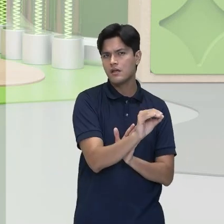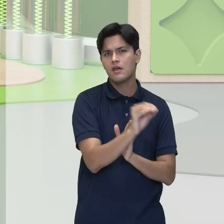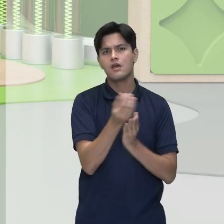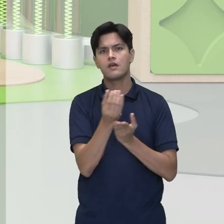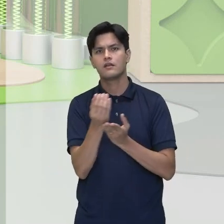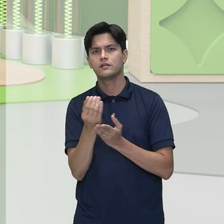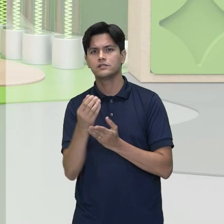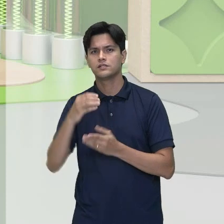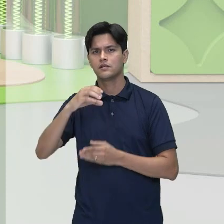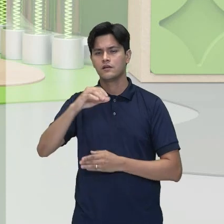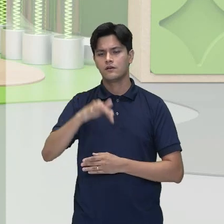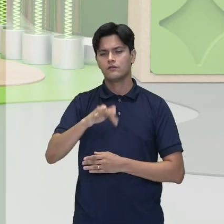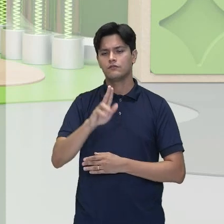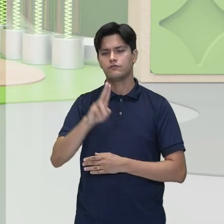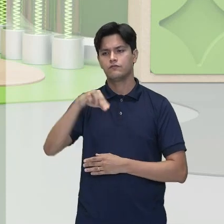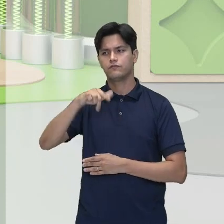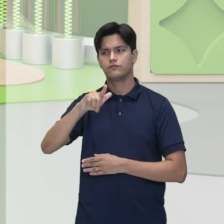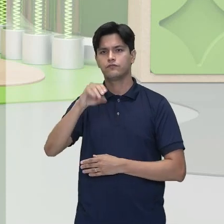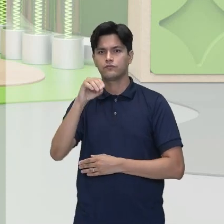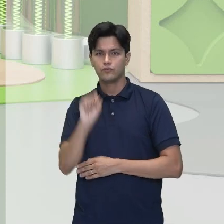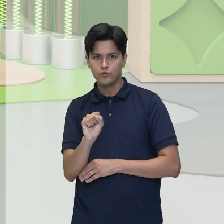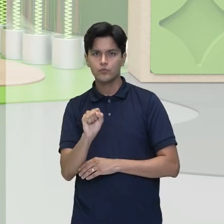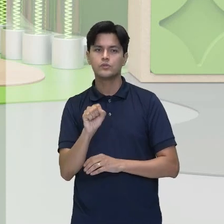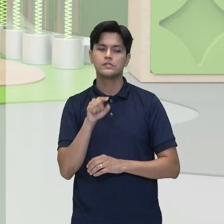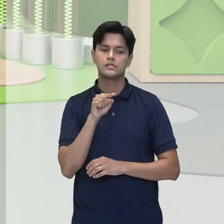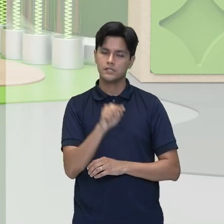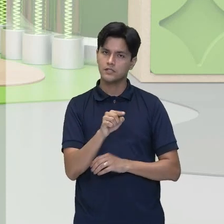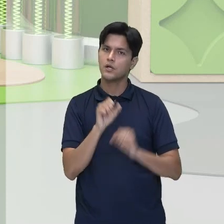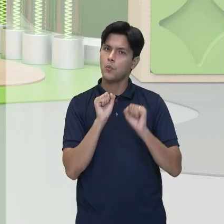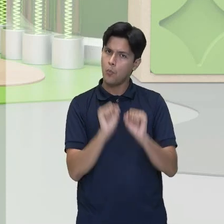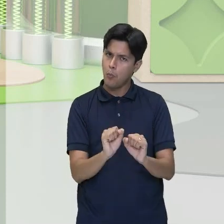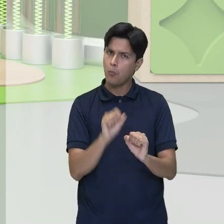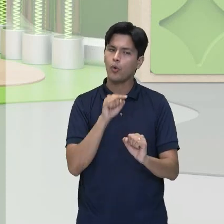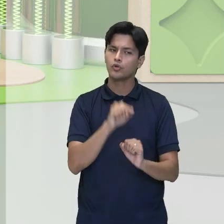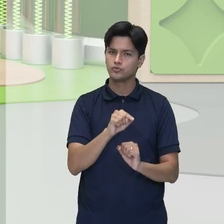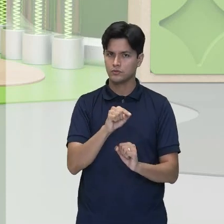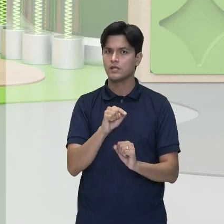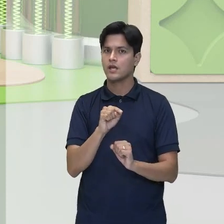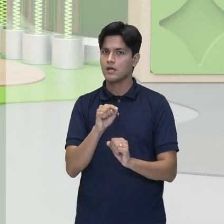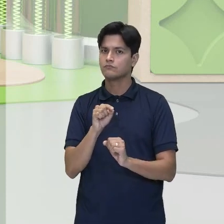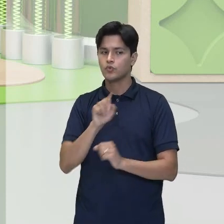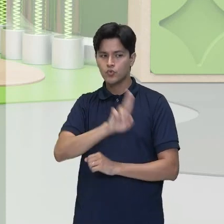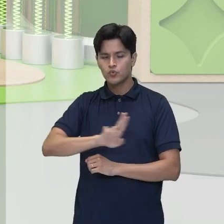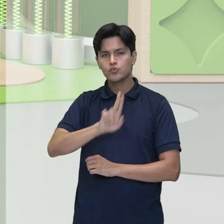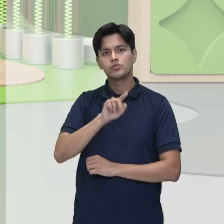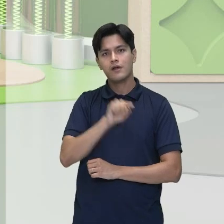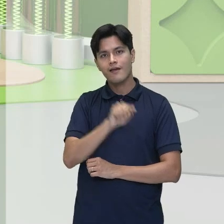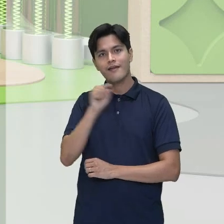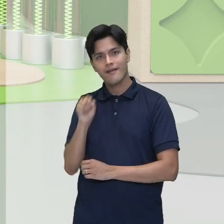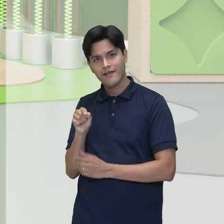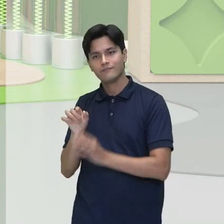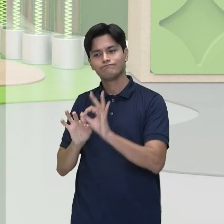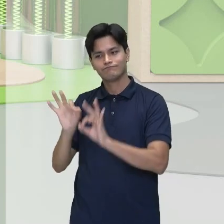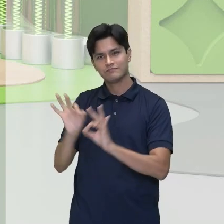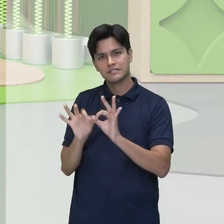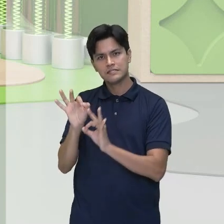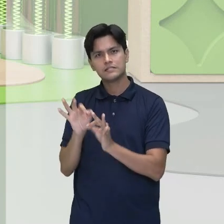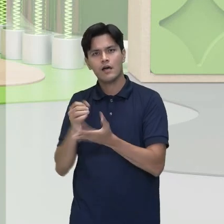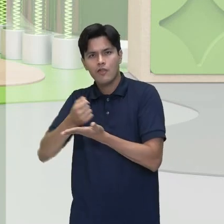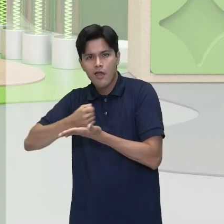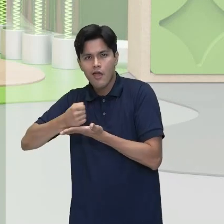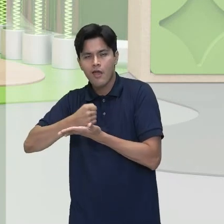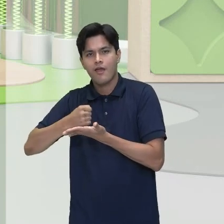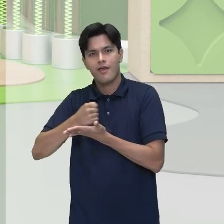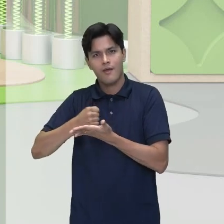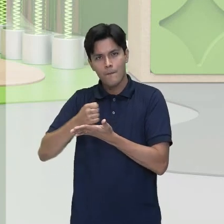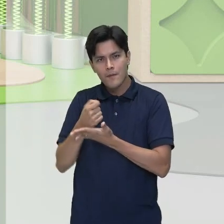fungos, que podem ser a solução ali de alguns problemas de saúde, porque apesar da gente achar, só associar que eles